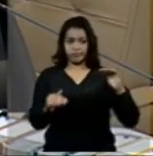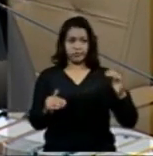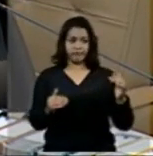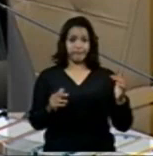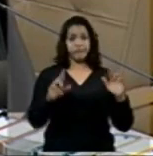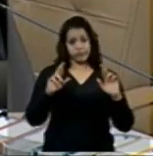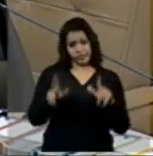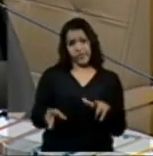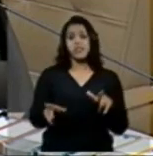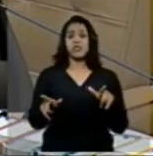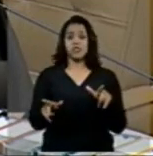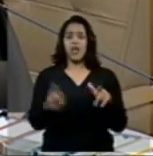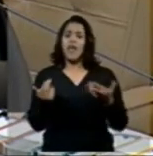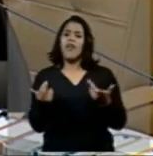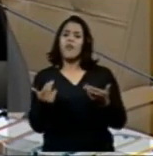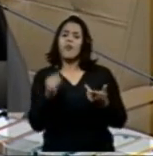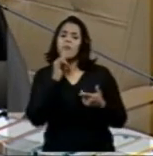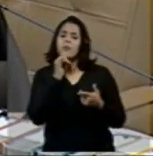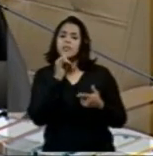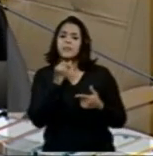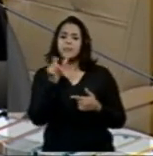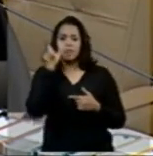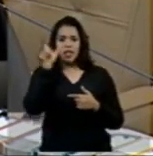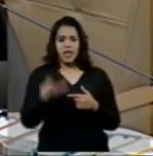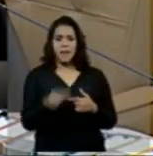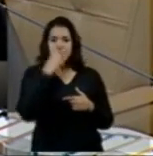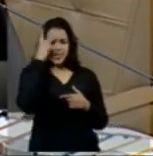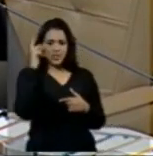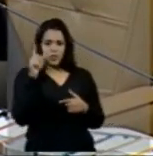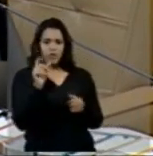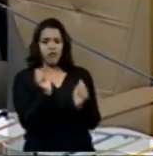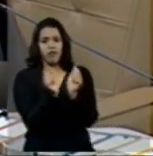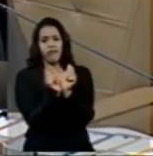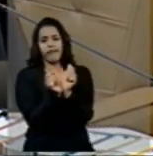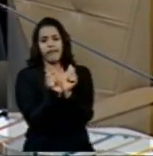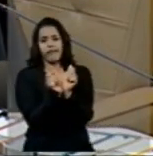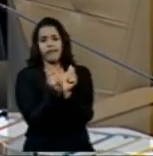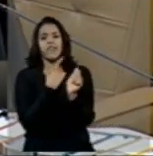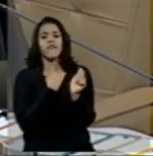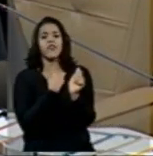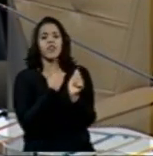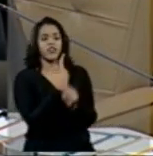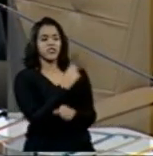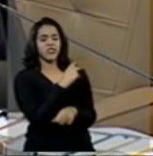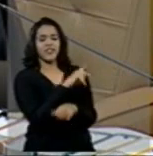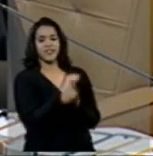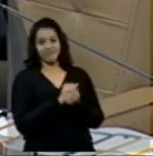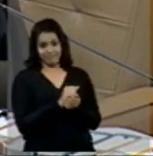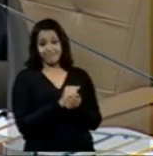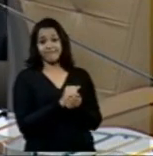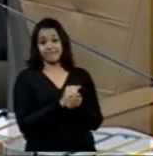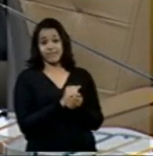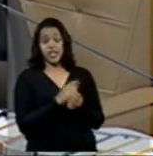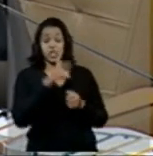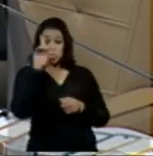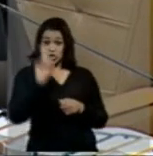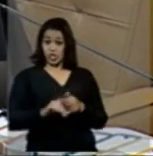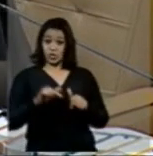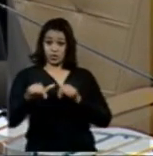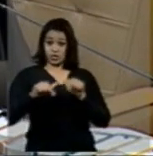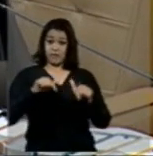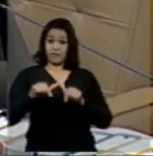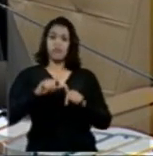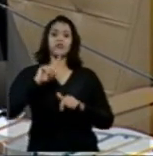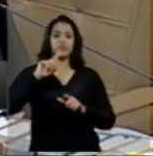distintas equivaleria a tornar o empregado o refém da vontade do seu empregador. O direito do trabalho, mais uma